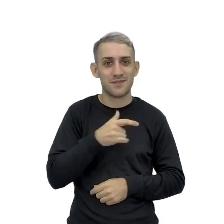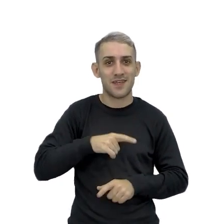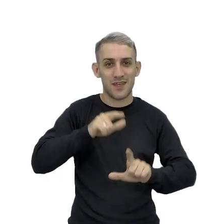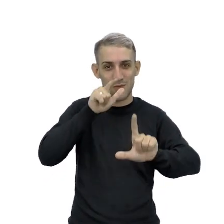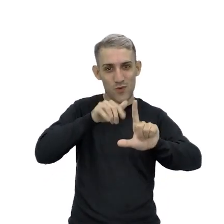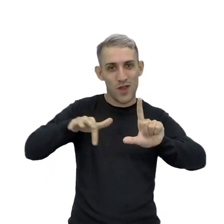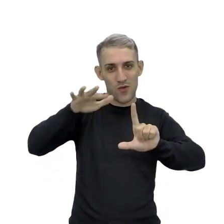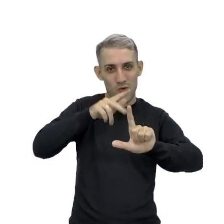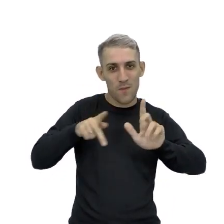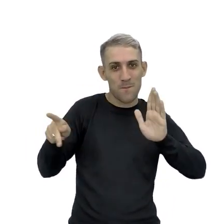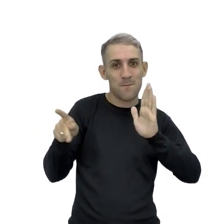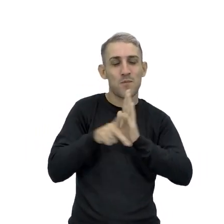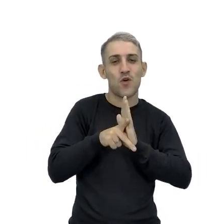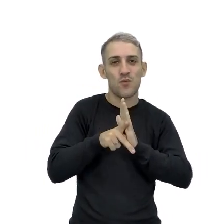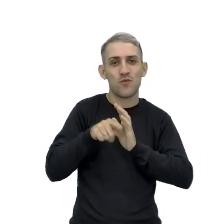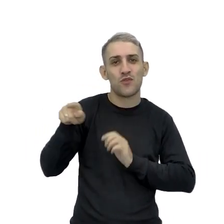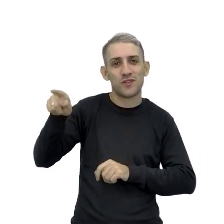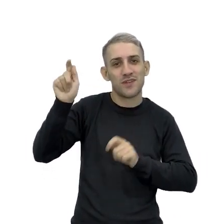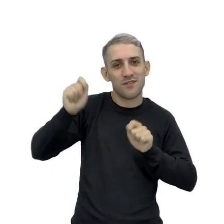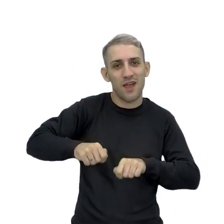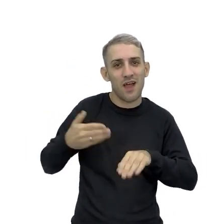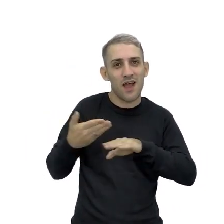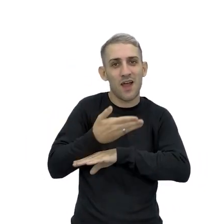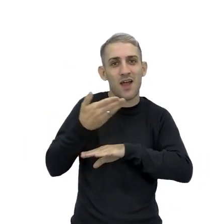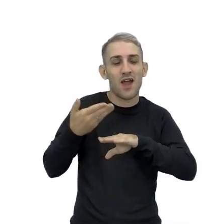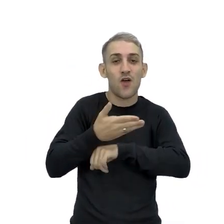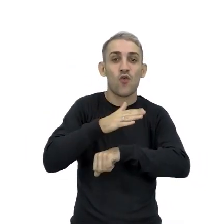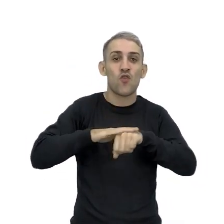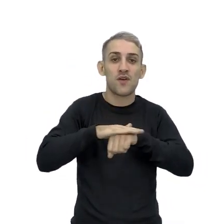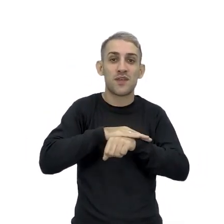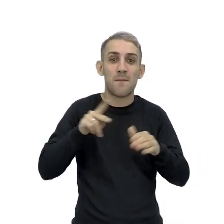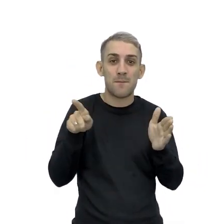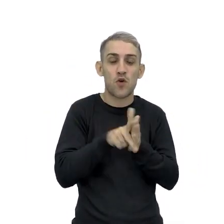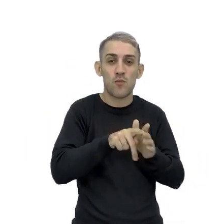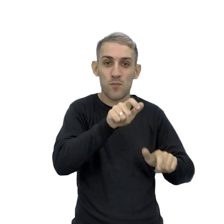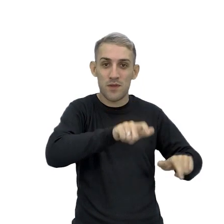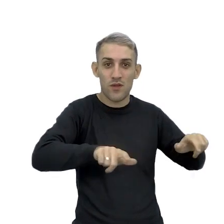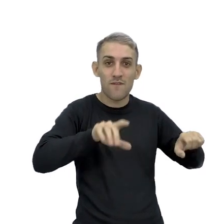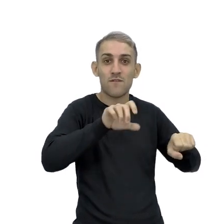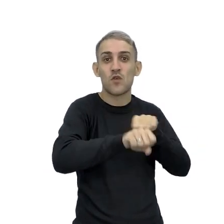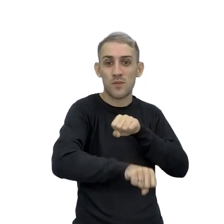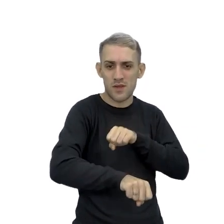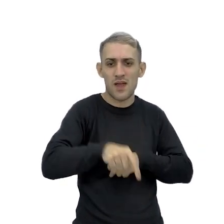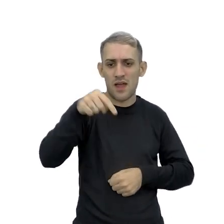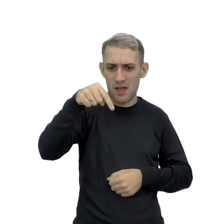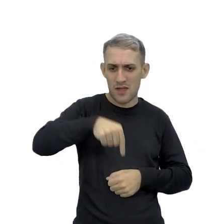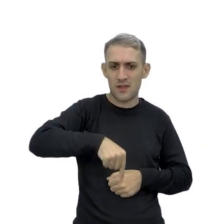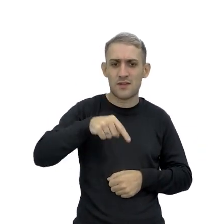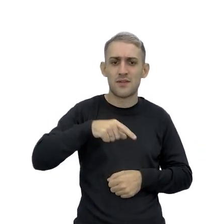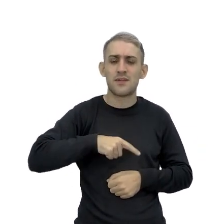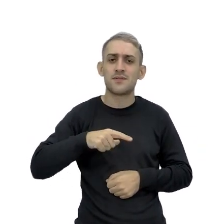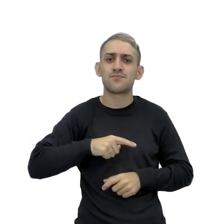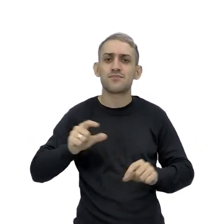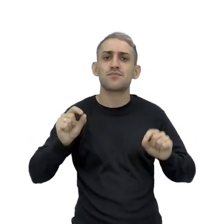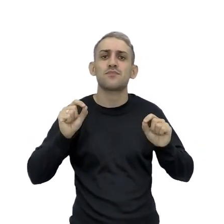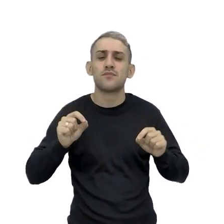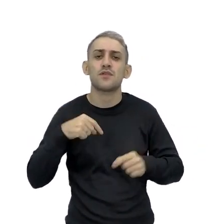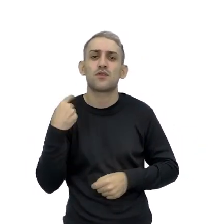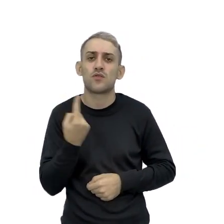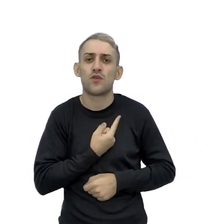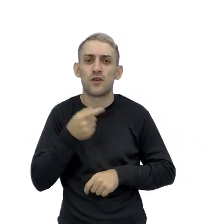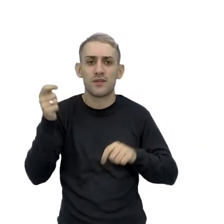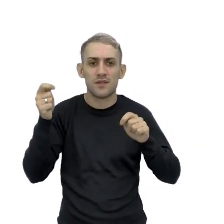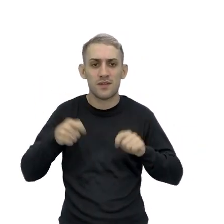Code foi feito especialmente, você tem acesso para conversar com as formadoras. E aqui nós temos, então, ou